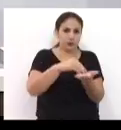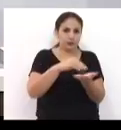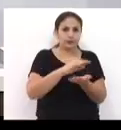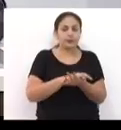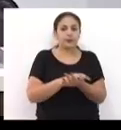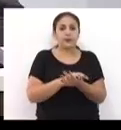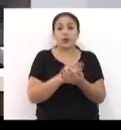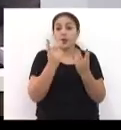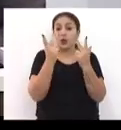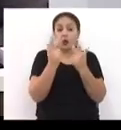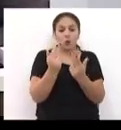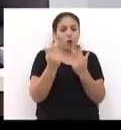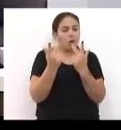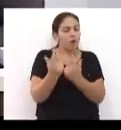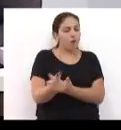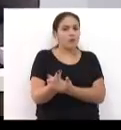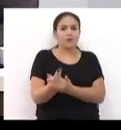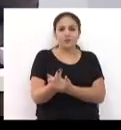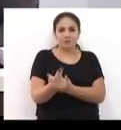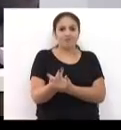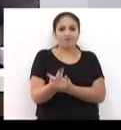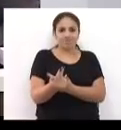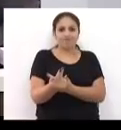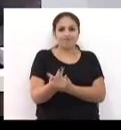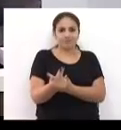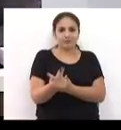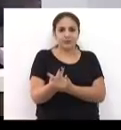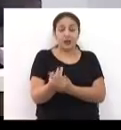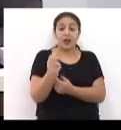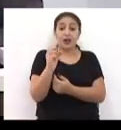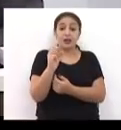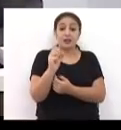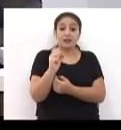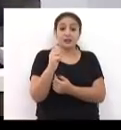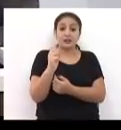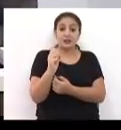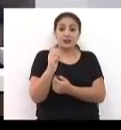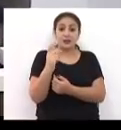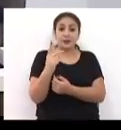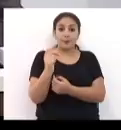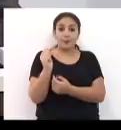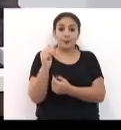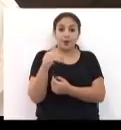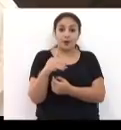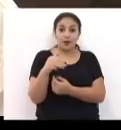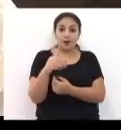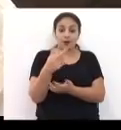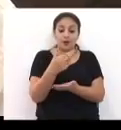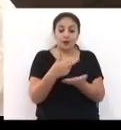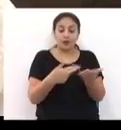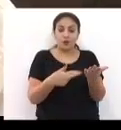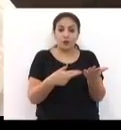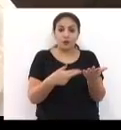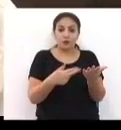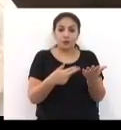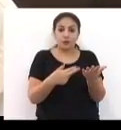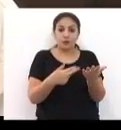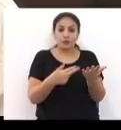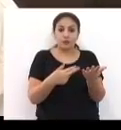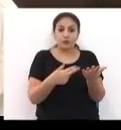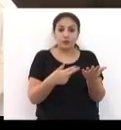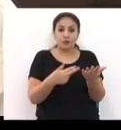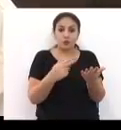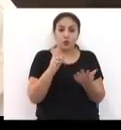mesmo assim, a CEPLAN deu o parecer unânime